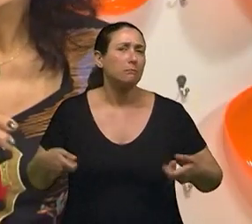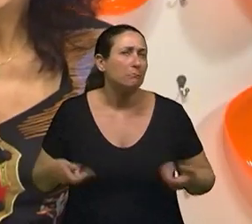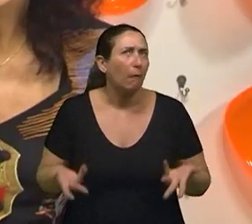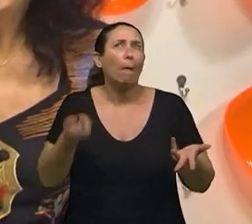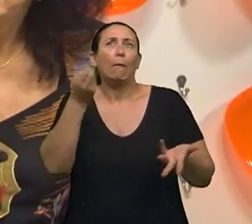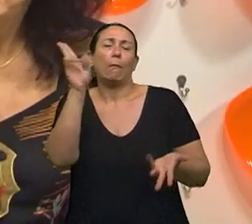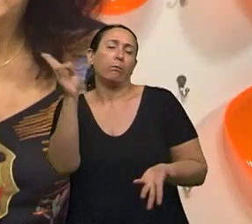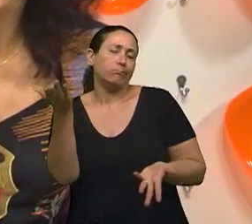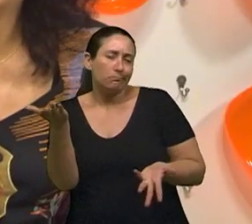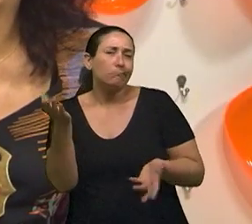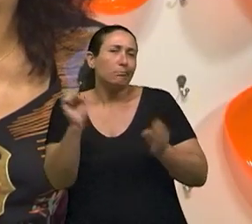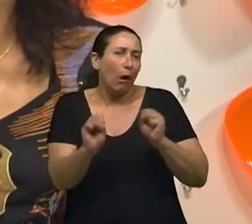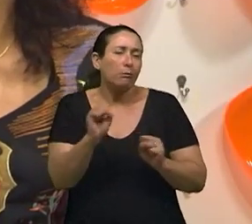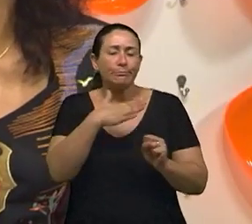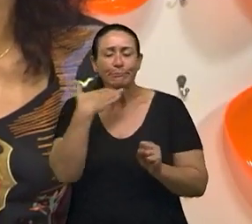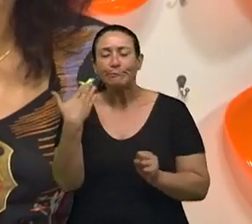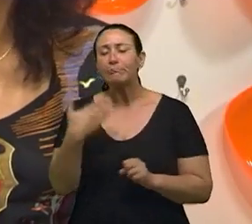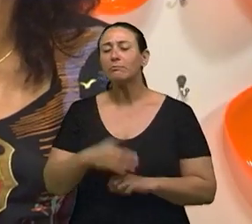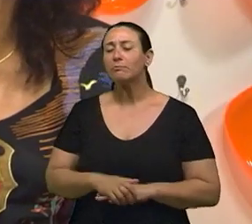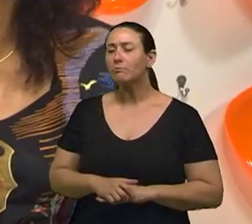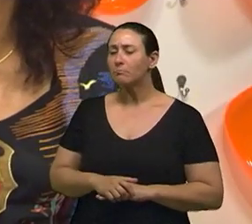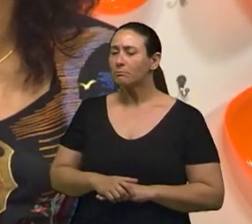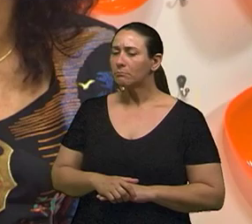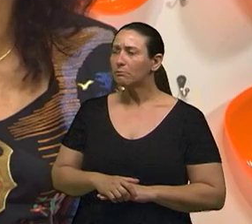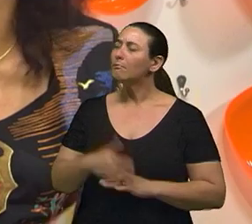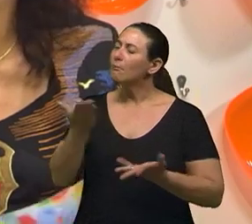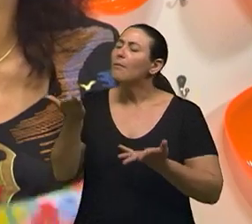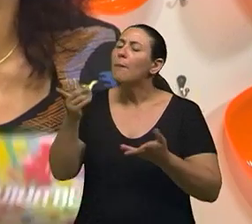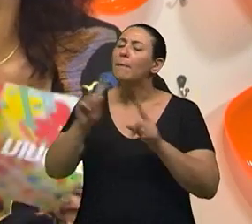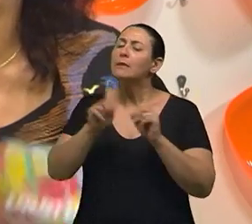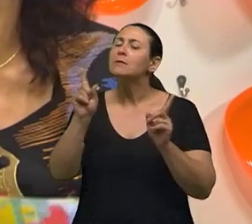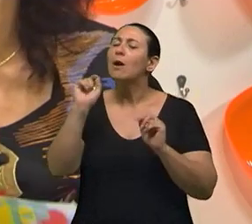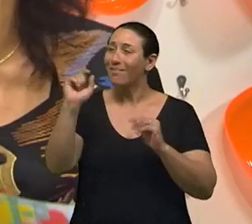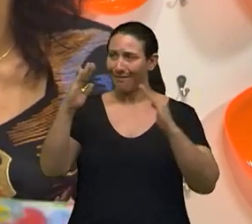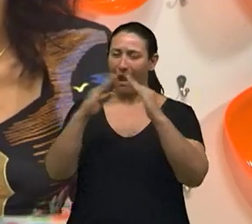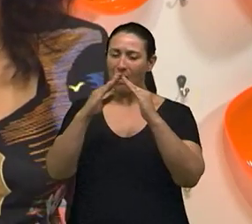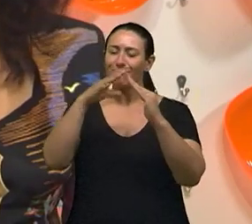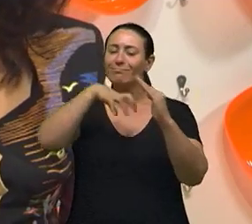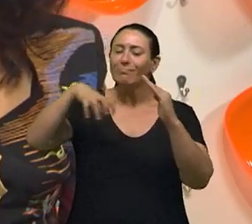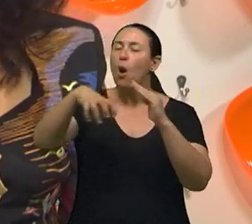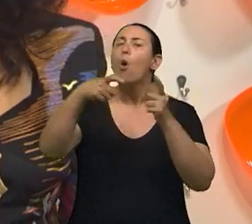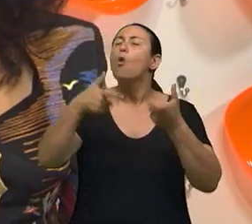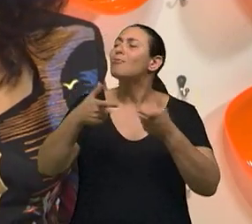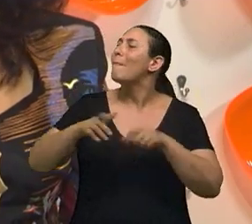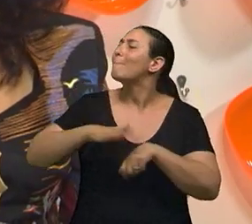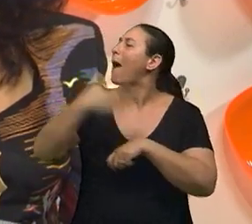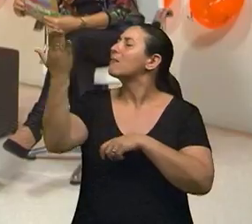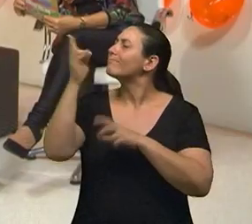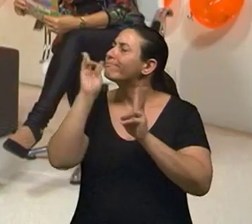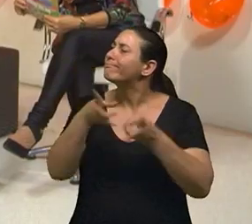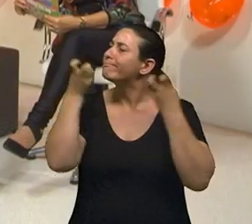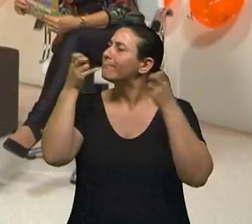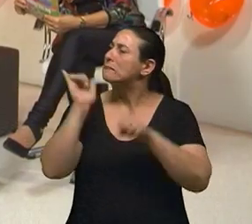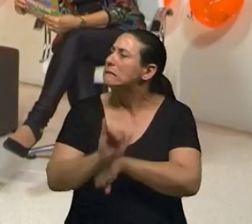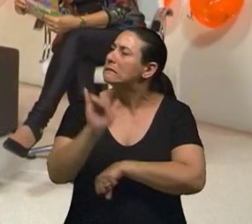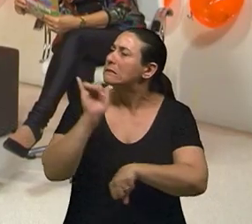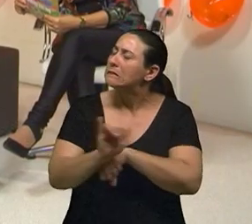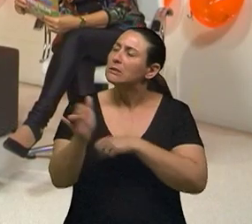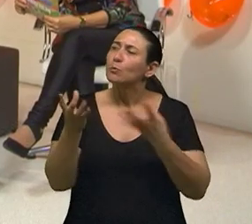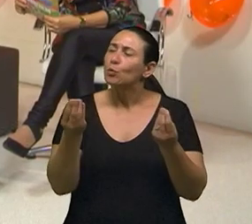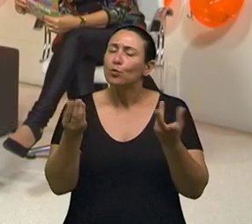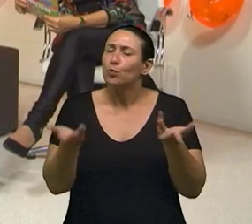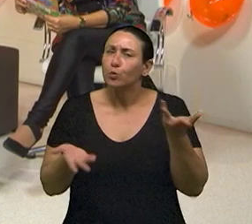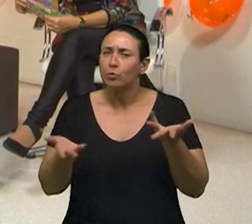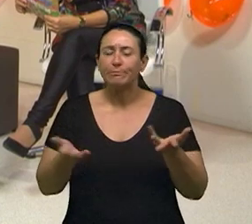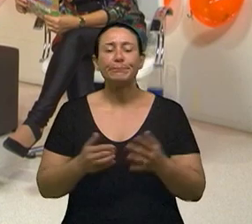vídeo mas é na prática Quais os locais da casa Doutor que mais acontecem quedas que que a gente observa normalmente